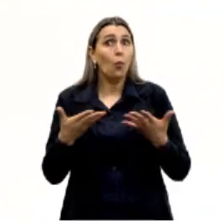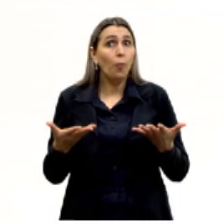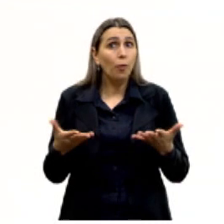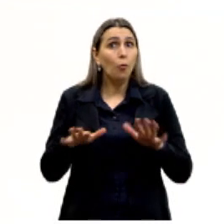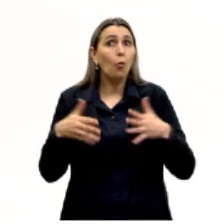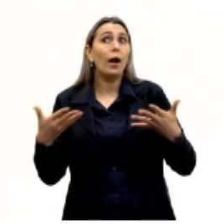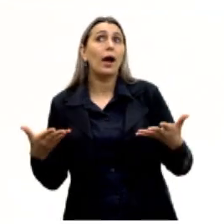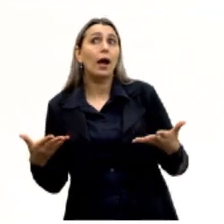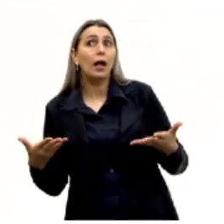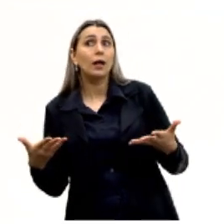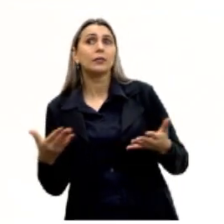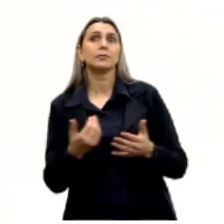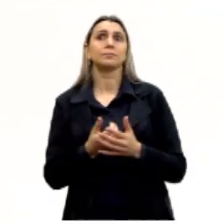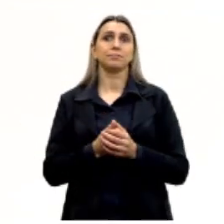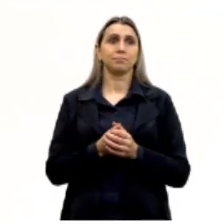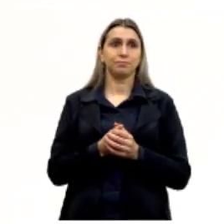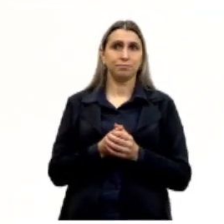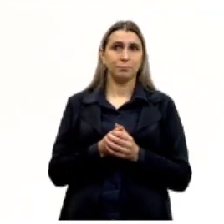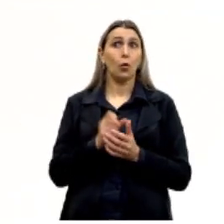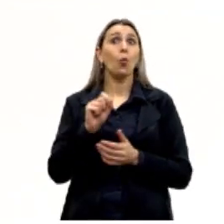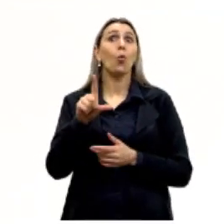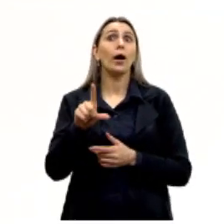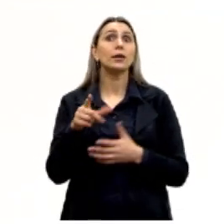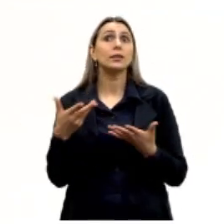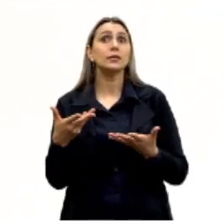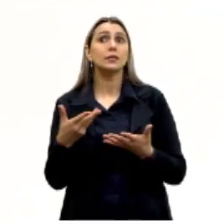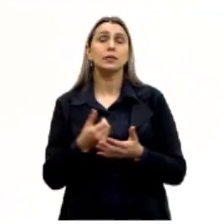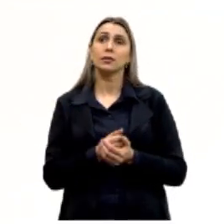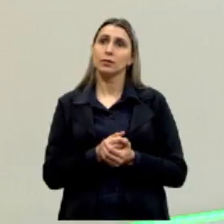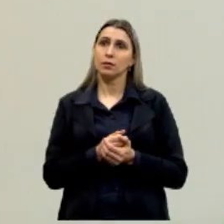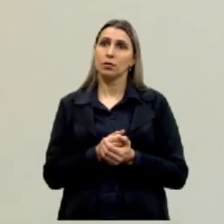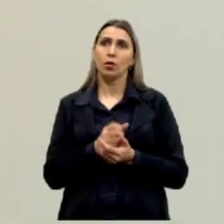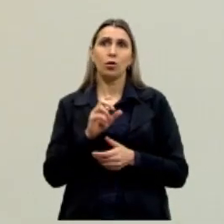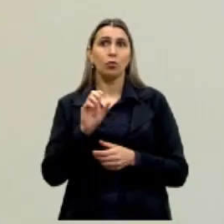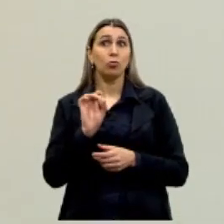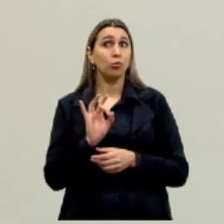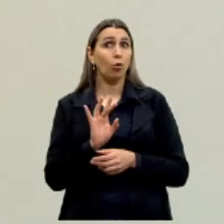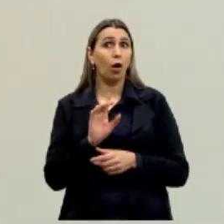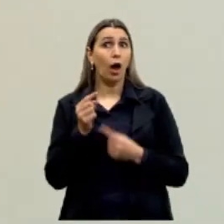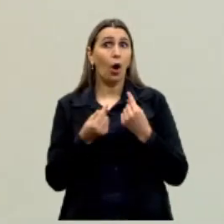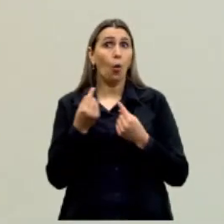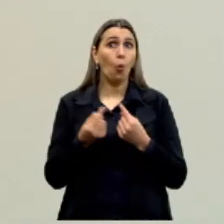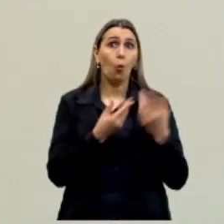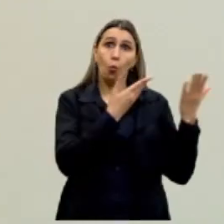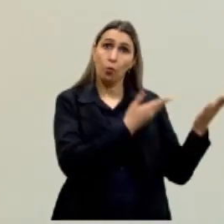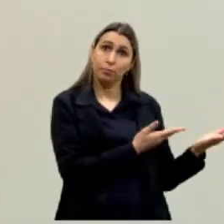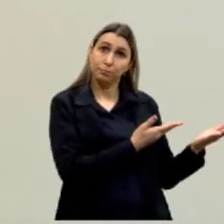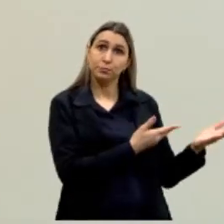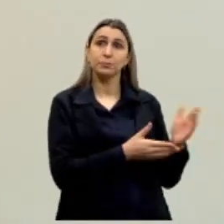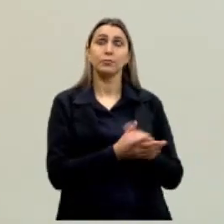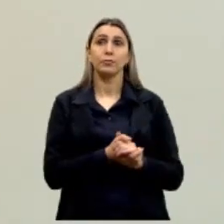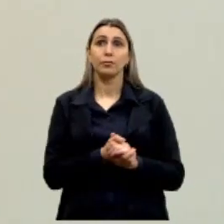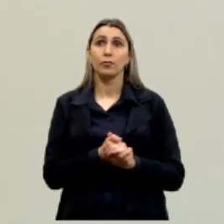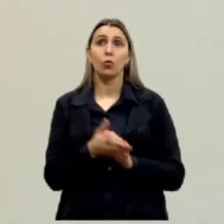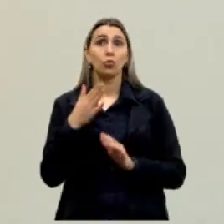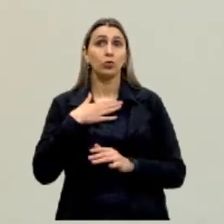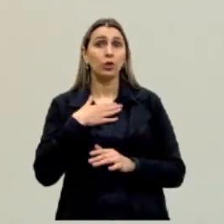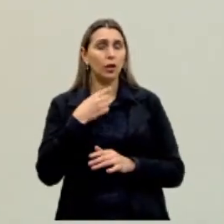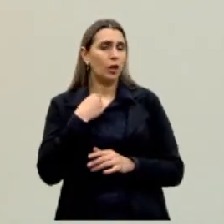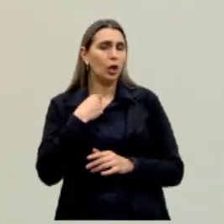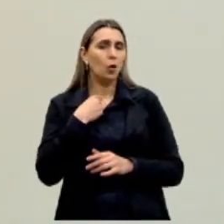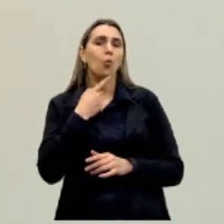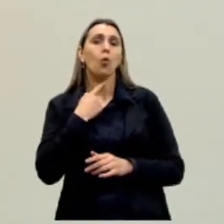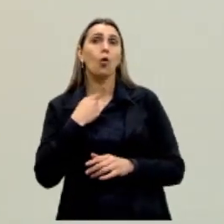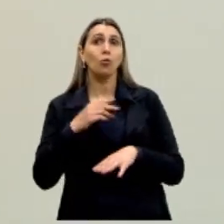quais entre eles né Eu trouxe para vocês apenas alguns tá os que eu